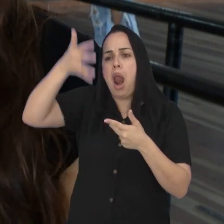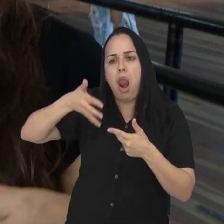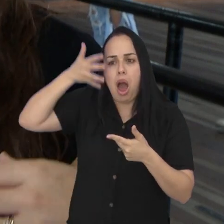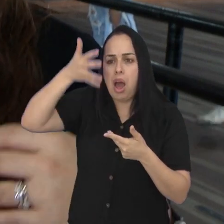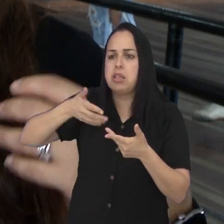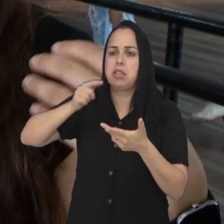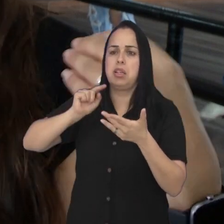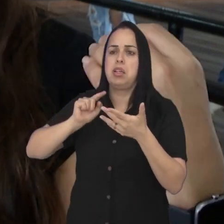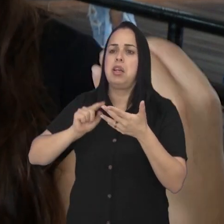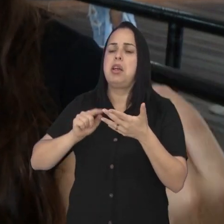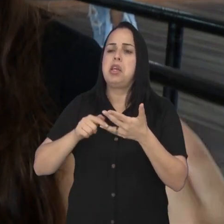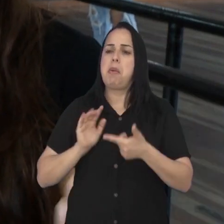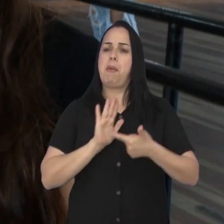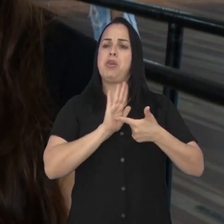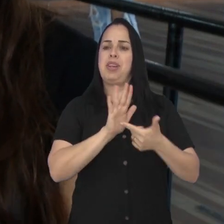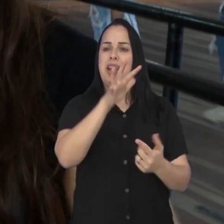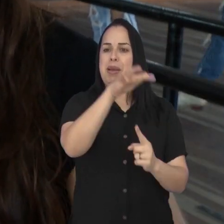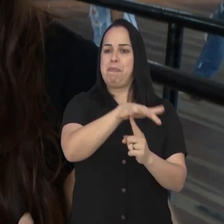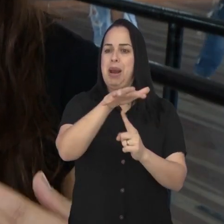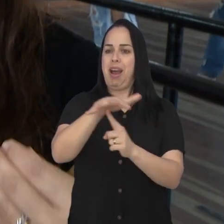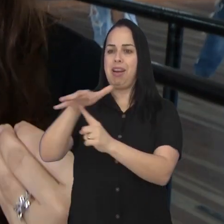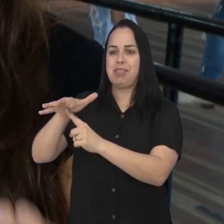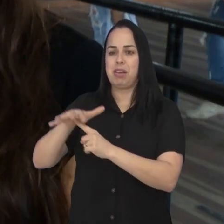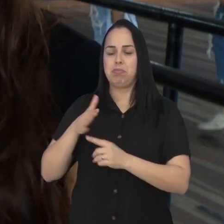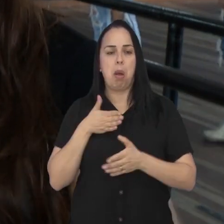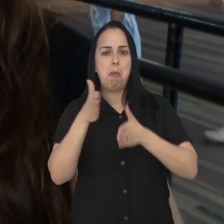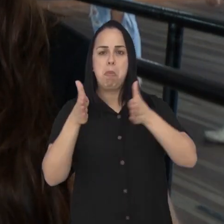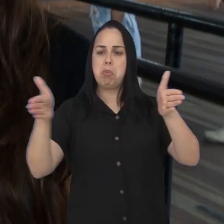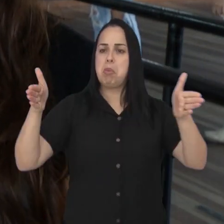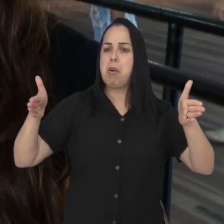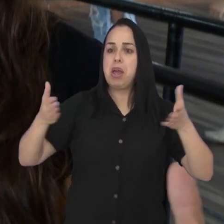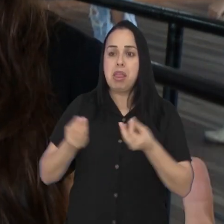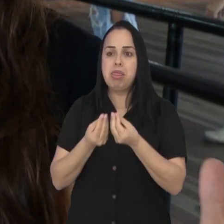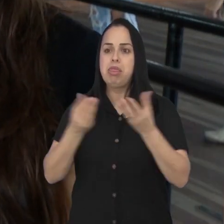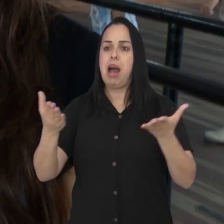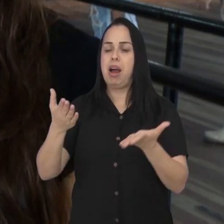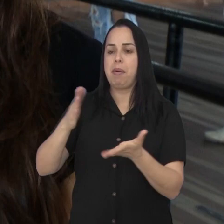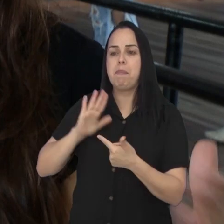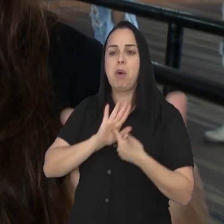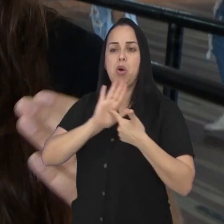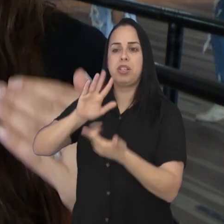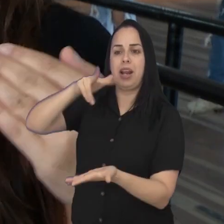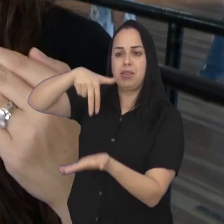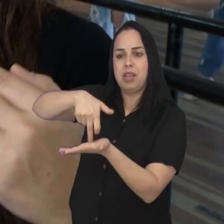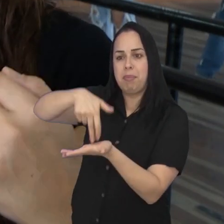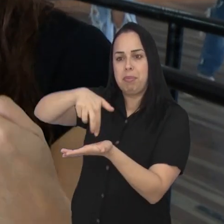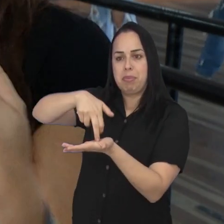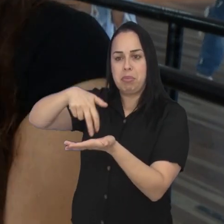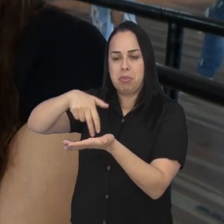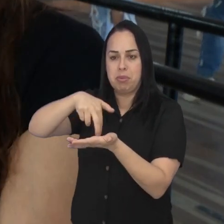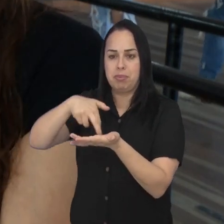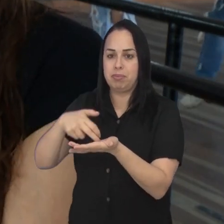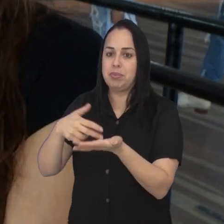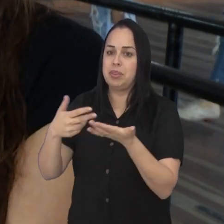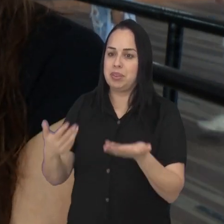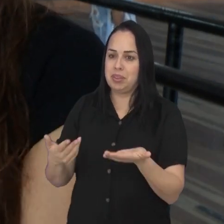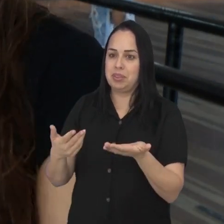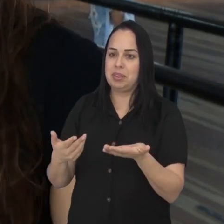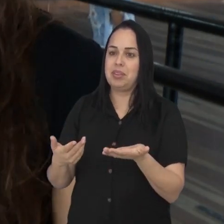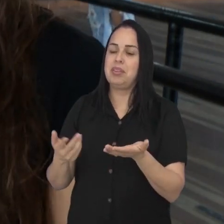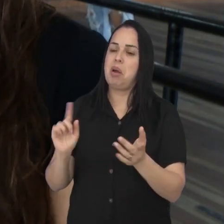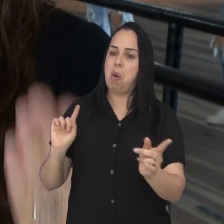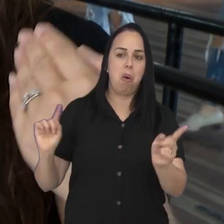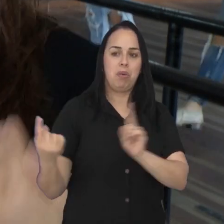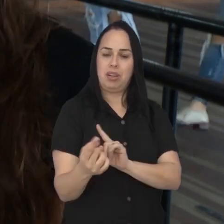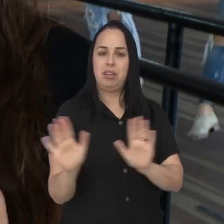né? Ter apresentações em praças, em shoppings, para levar o sapateado até a